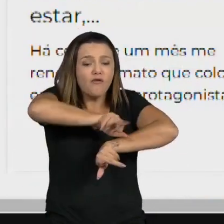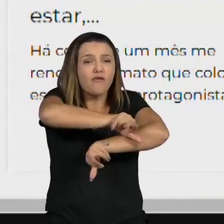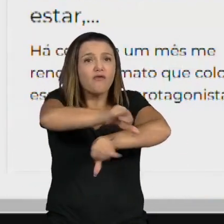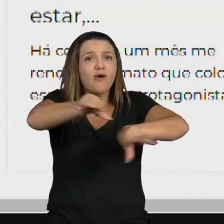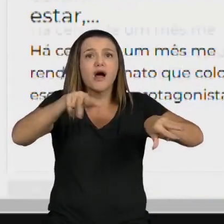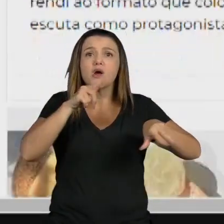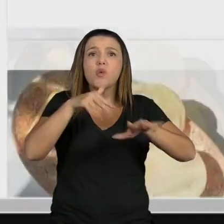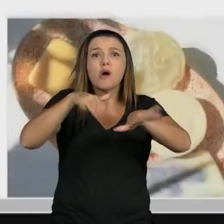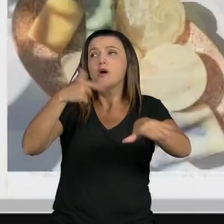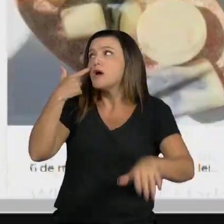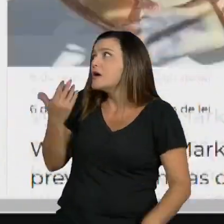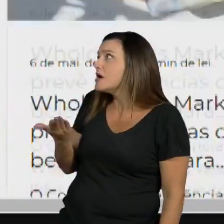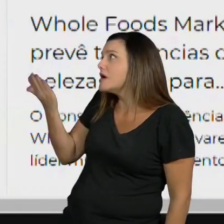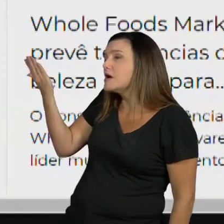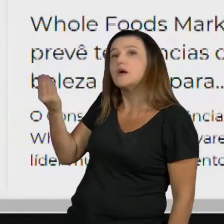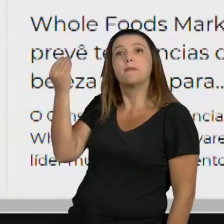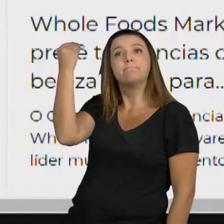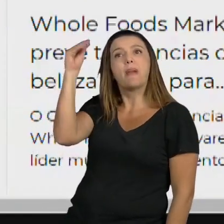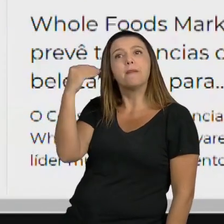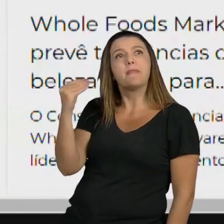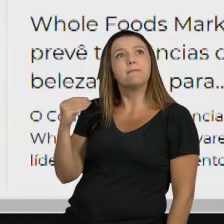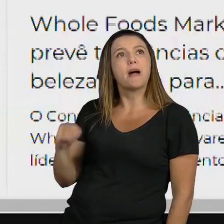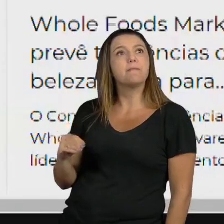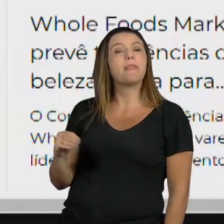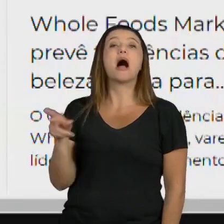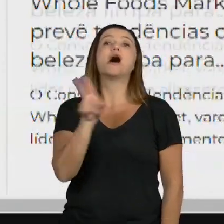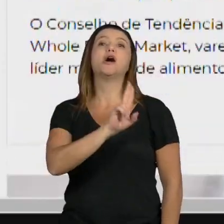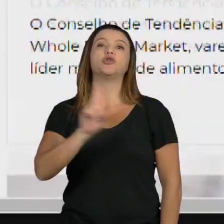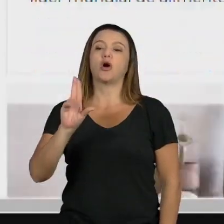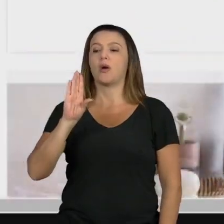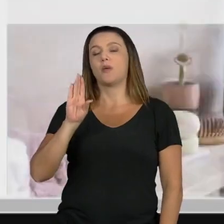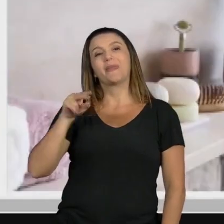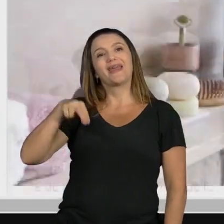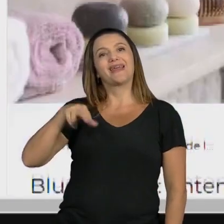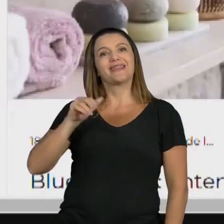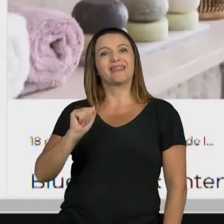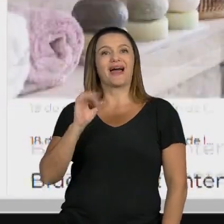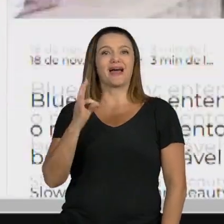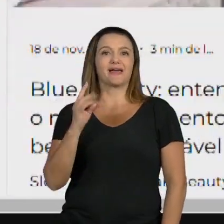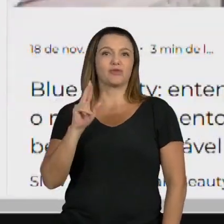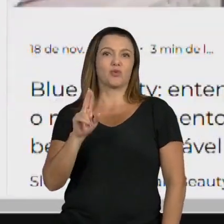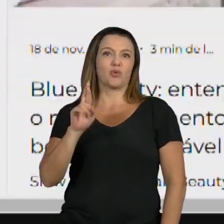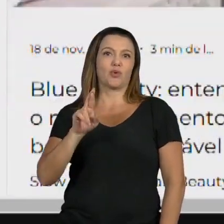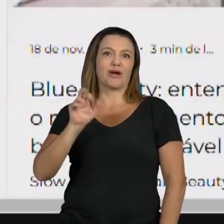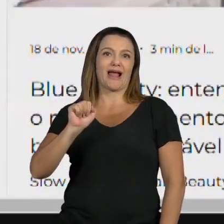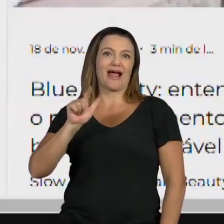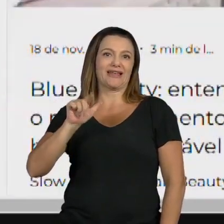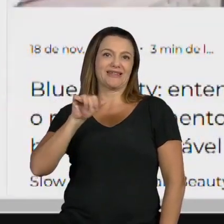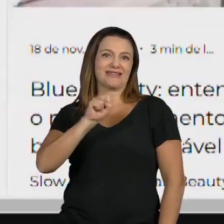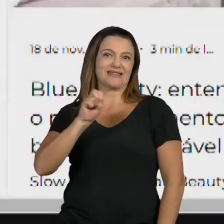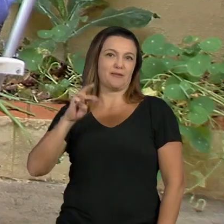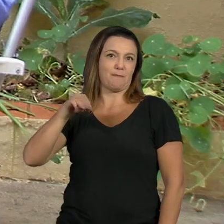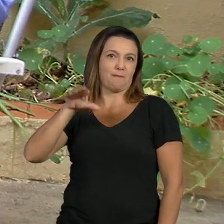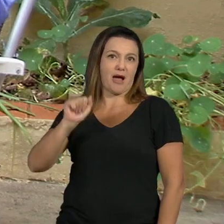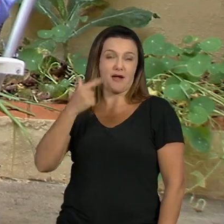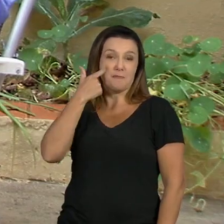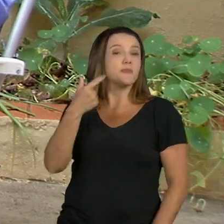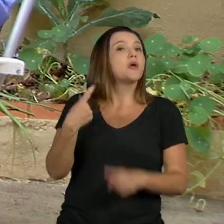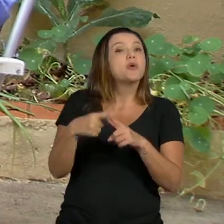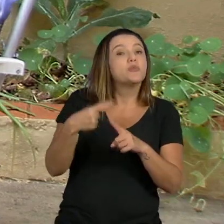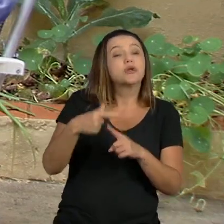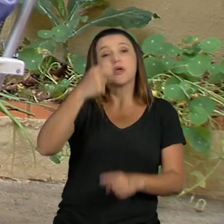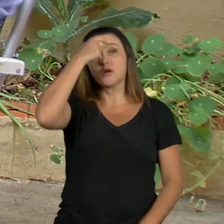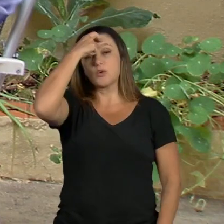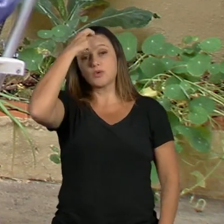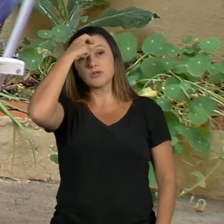a Naturalíssima, sempre tem informações para que o consumidor possa fazer escolhas mais conscientes. A gente vive num